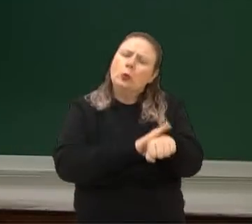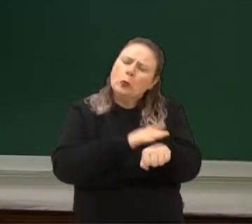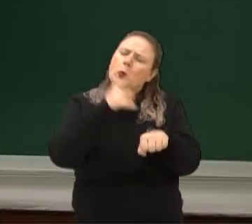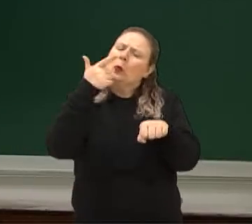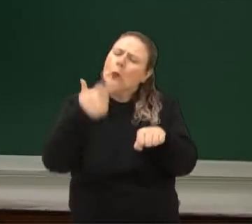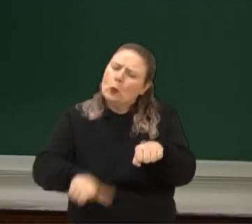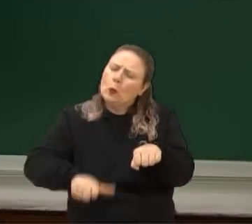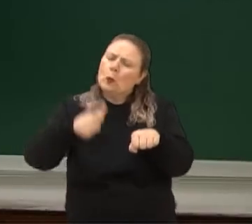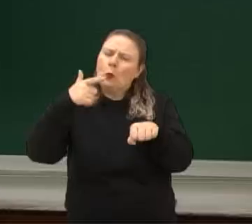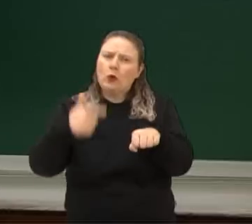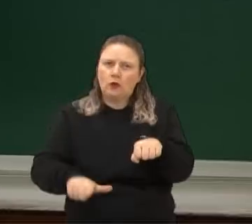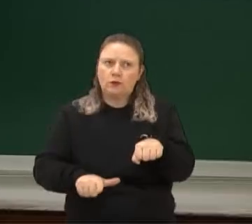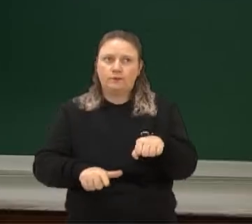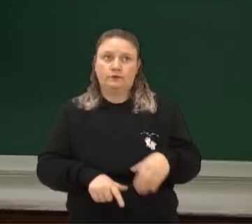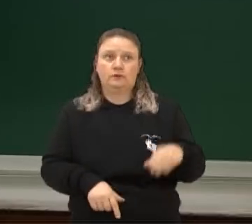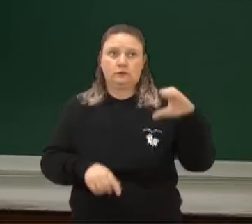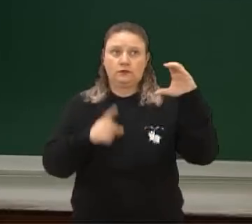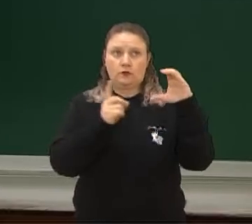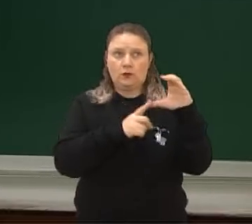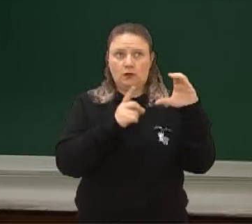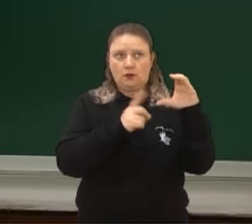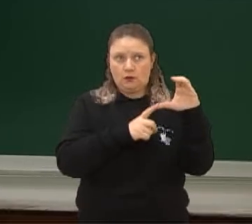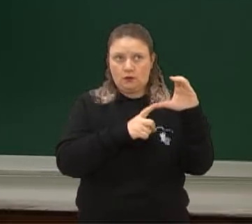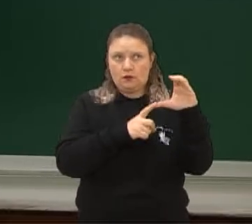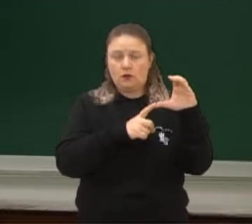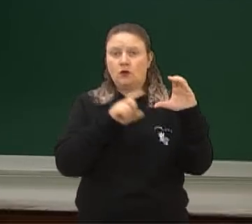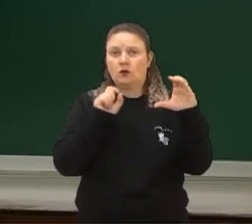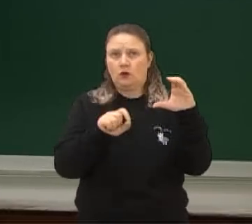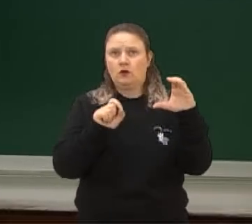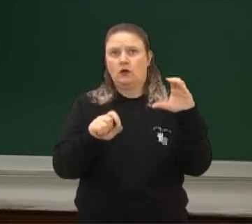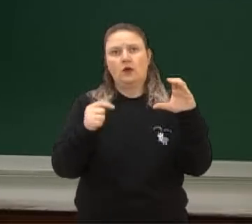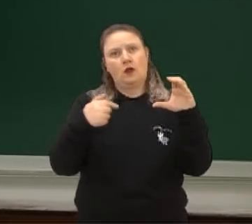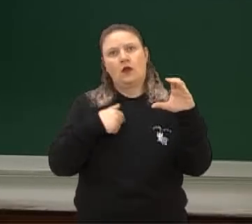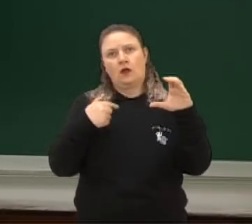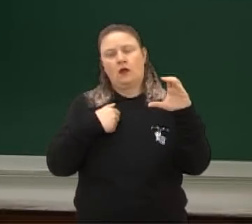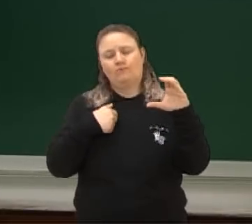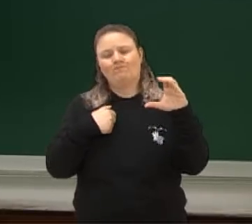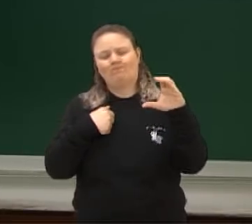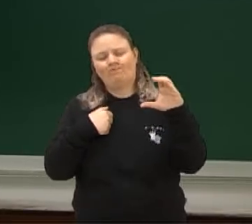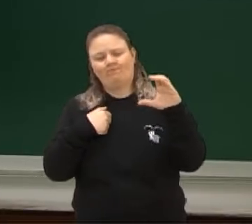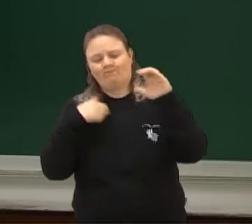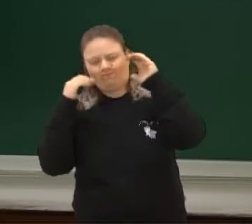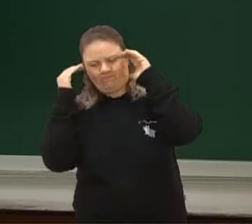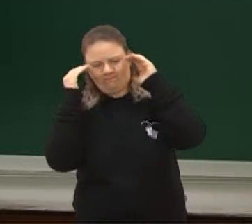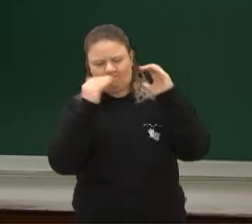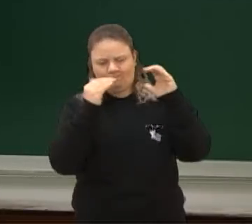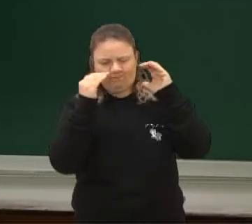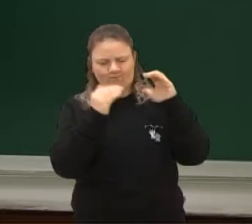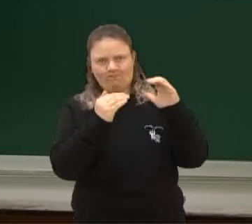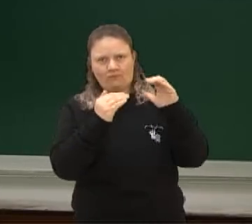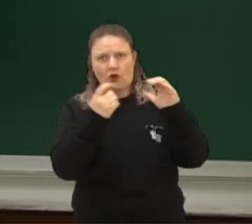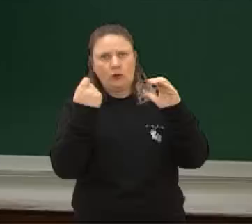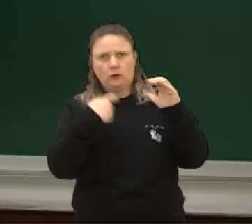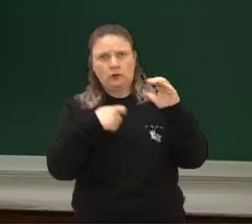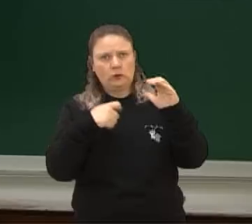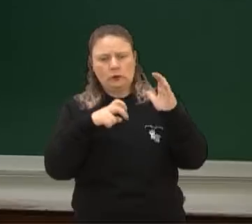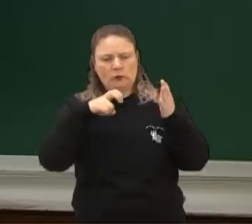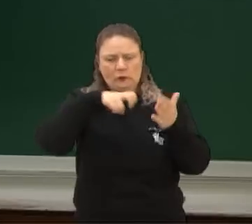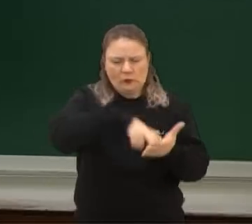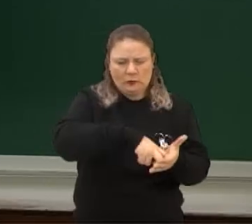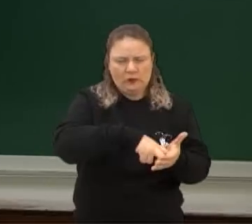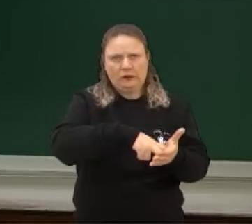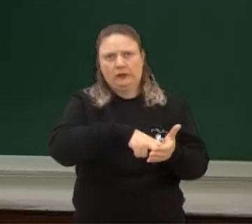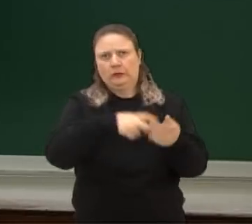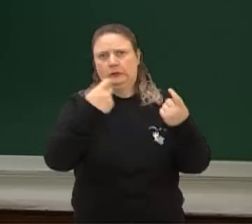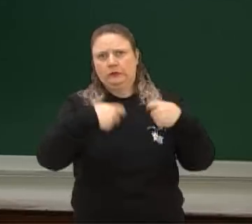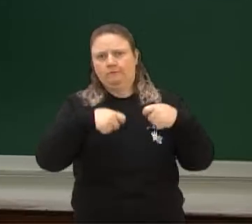vezes. Done my sentence, cumpri a minha sentença, ou seja, paguei, né, a minha sentença, cumpri